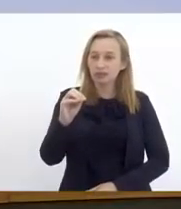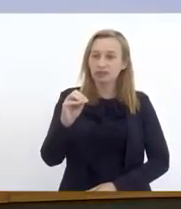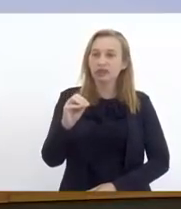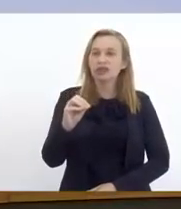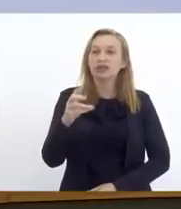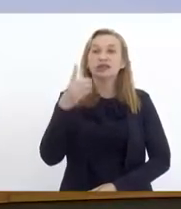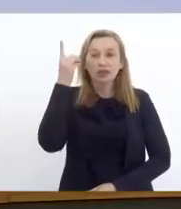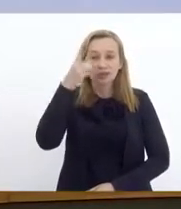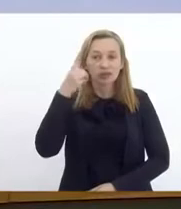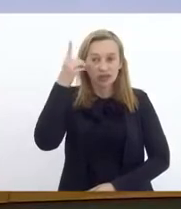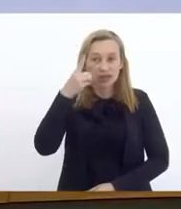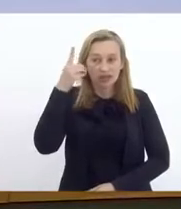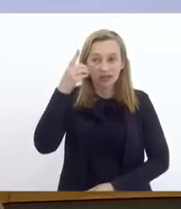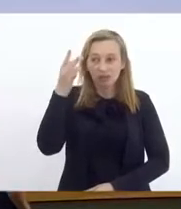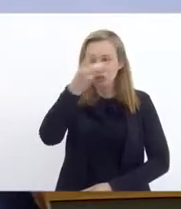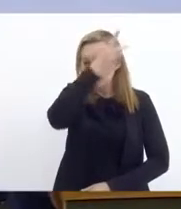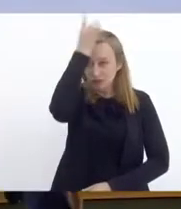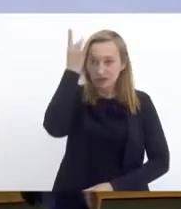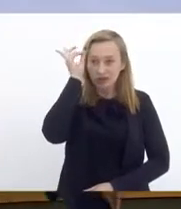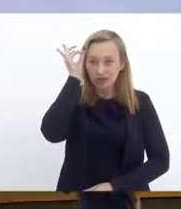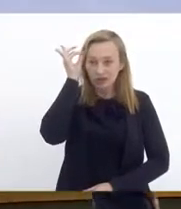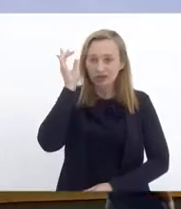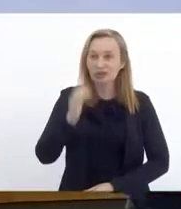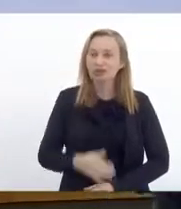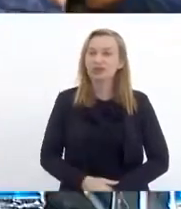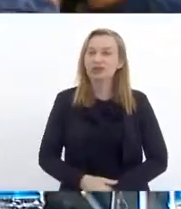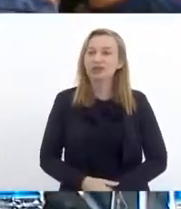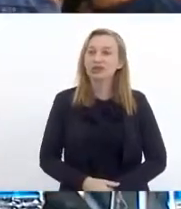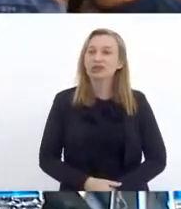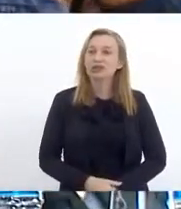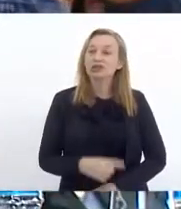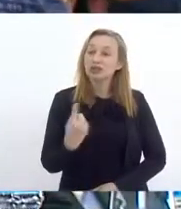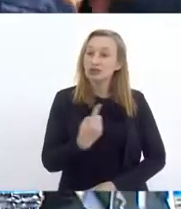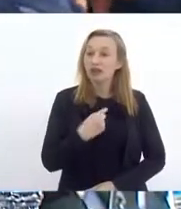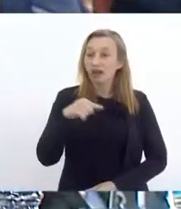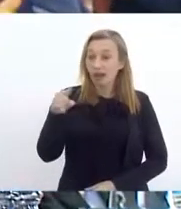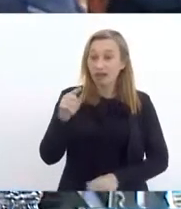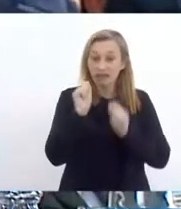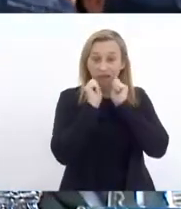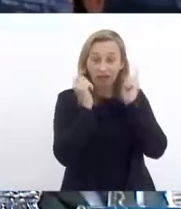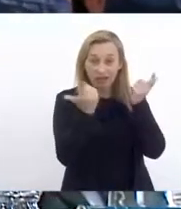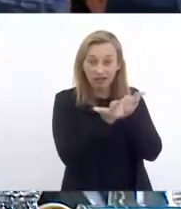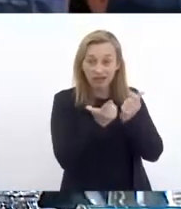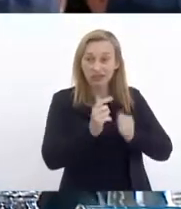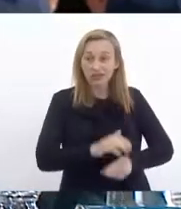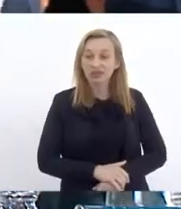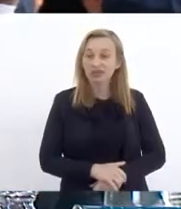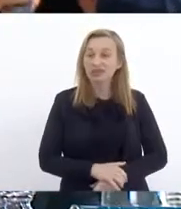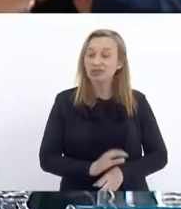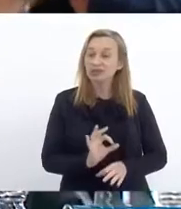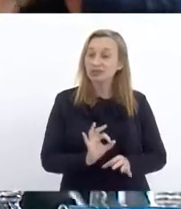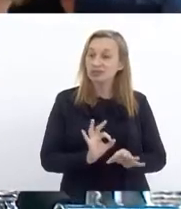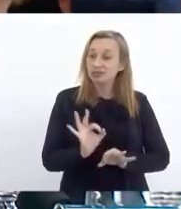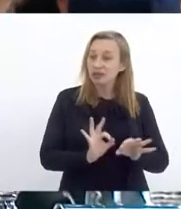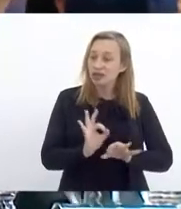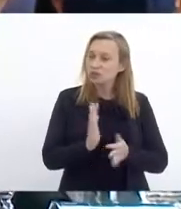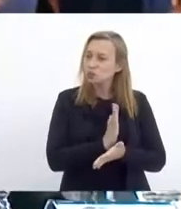Espírito Santo, que nós estamos lá na Assembleia equalizando